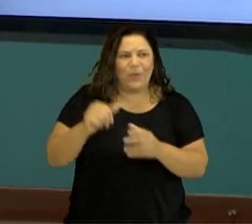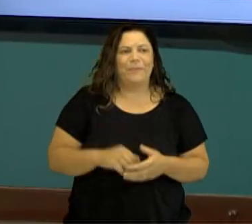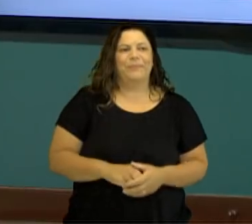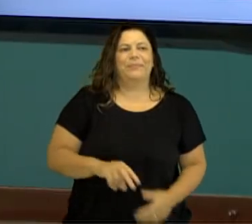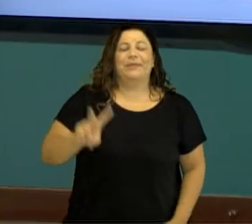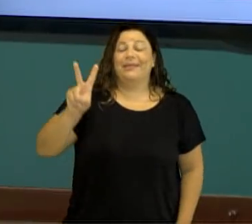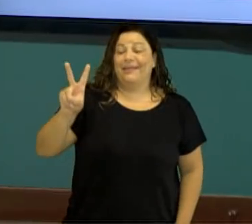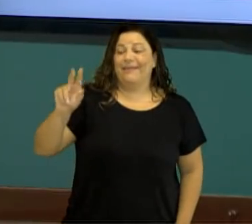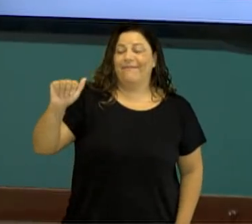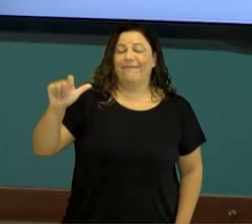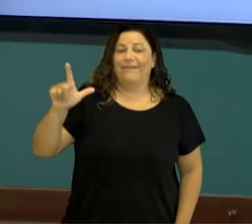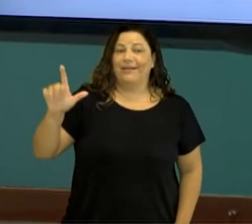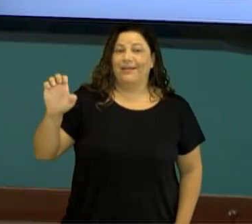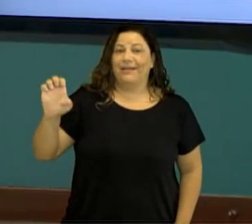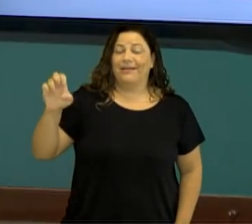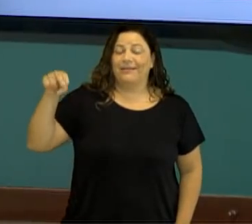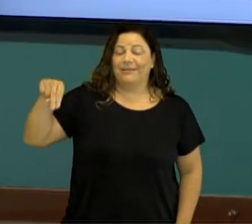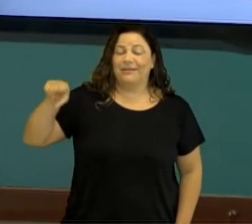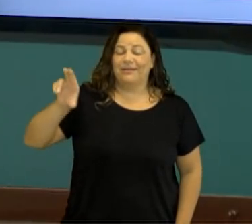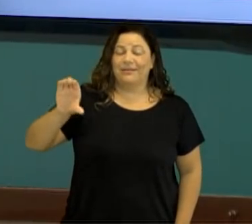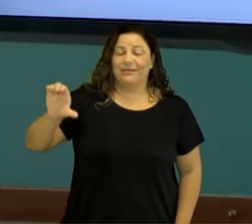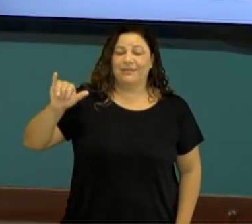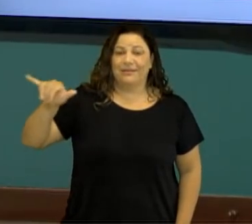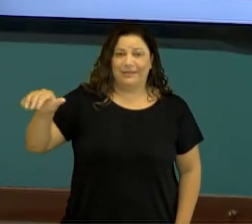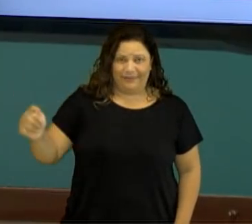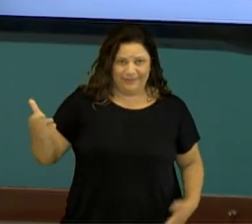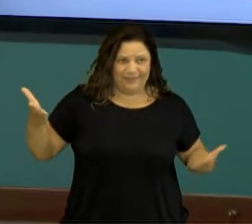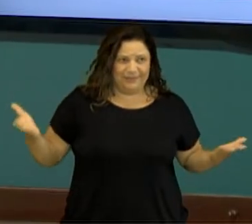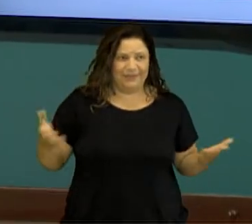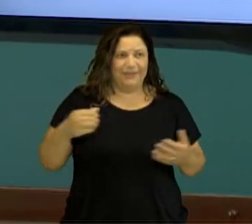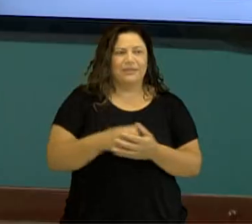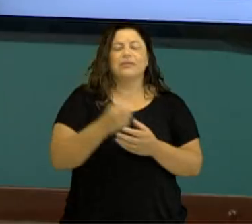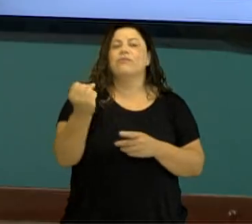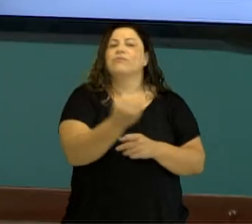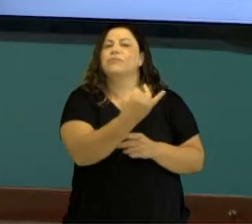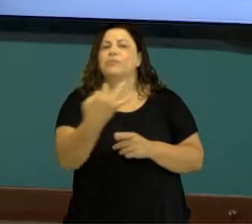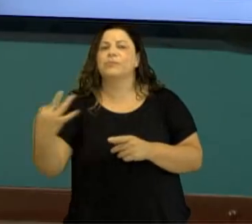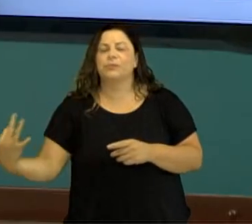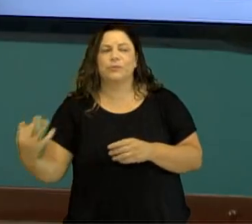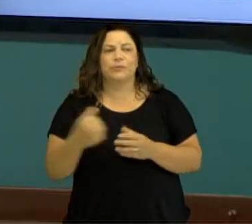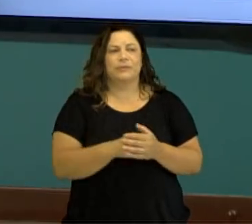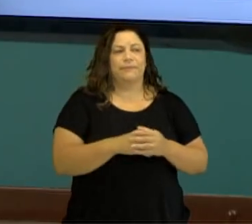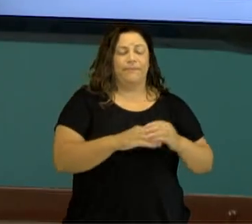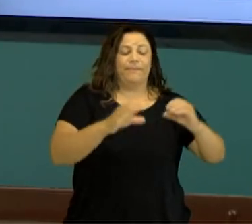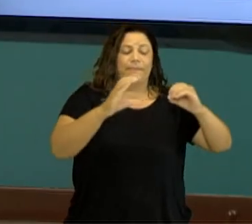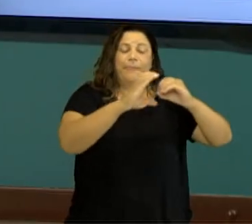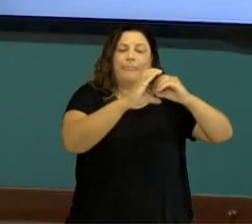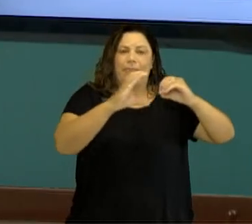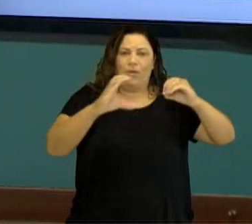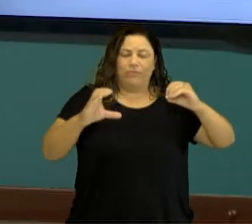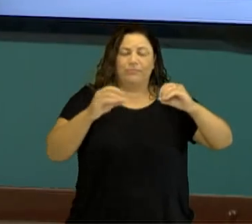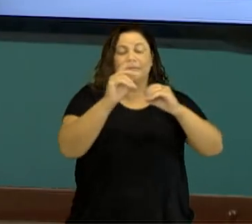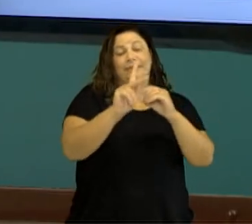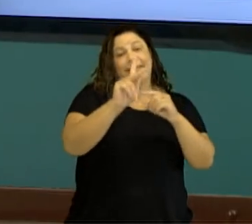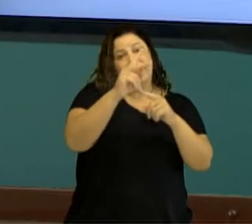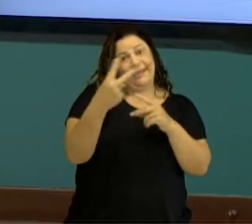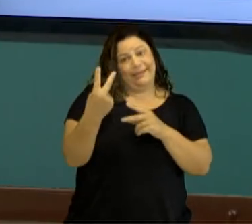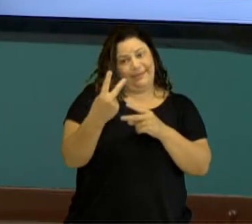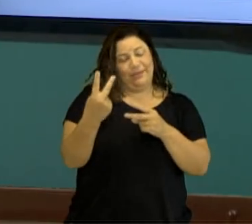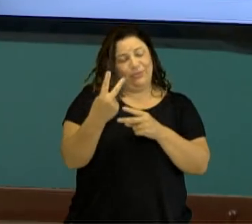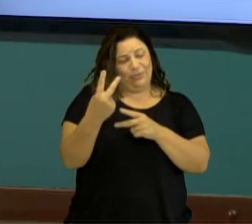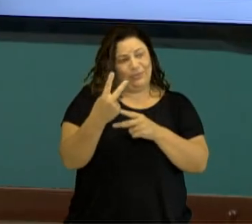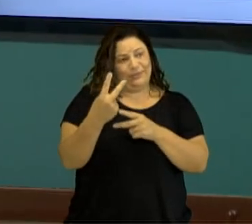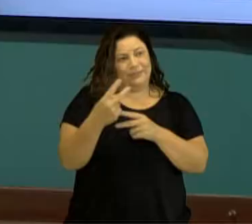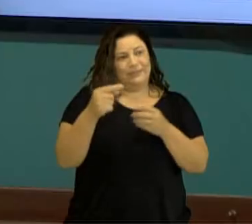valência. Pois bem, então contem comigo. Na camada K tem 2 elétrons. Na camada L